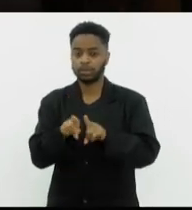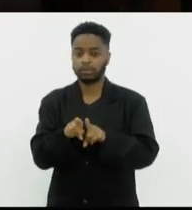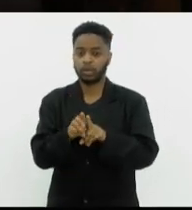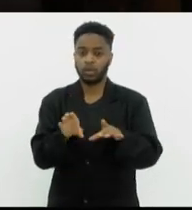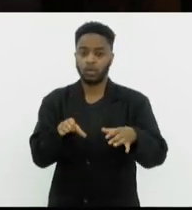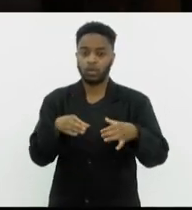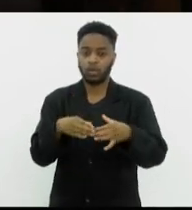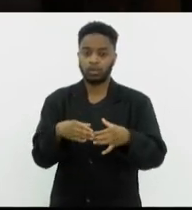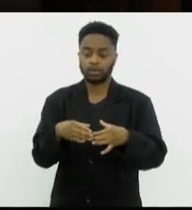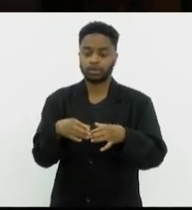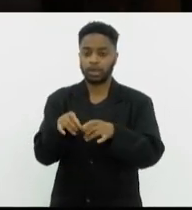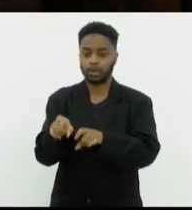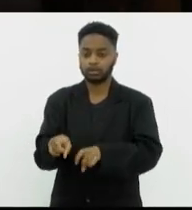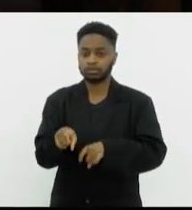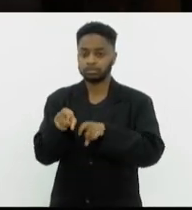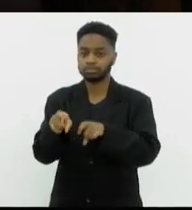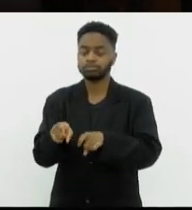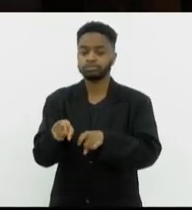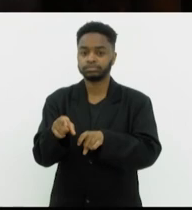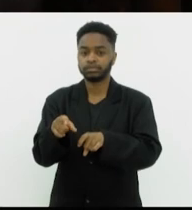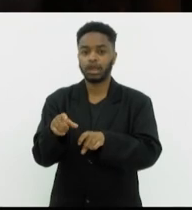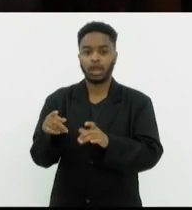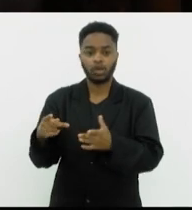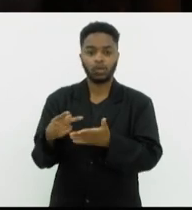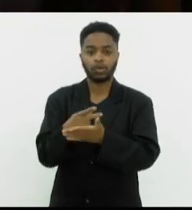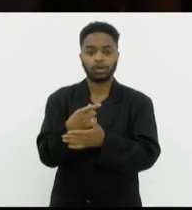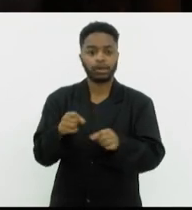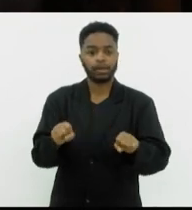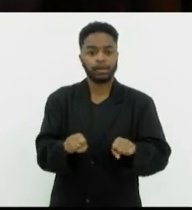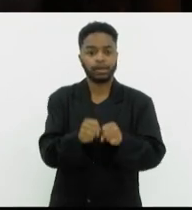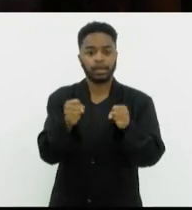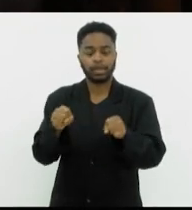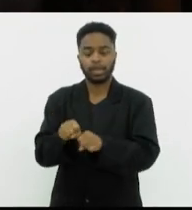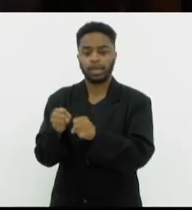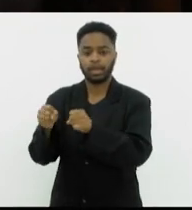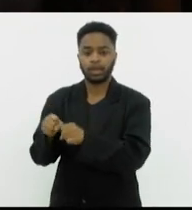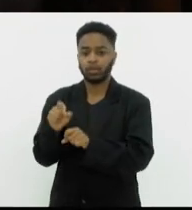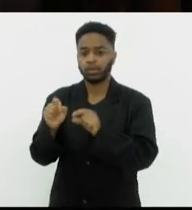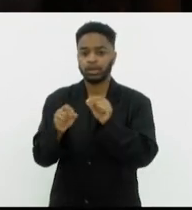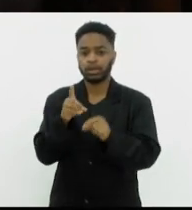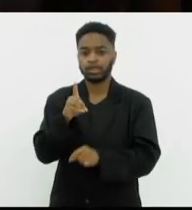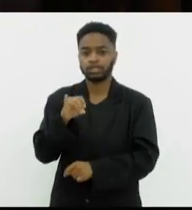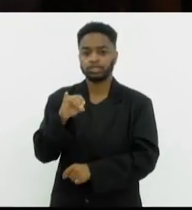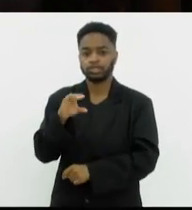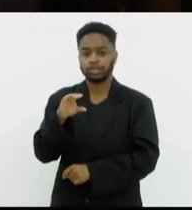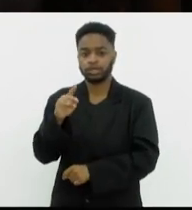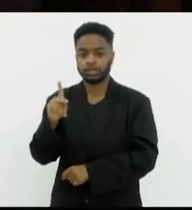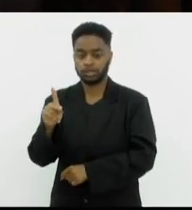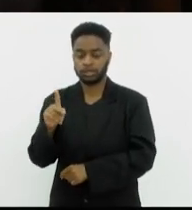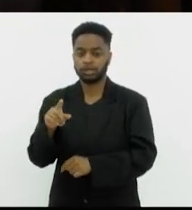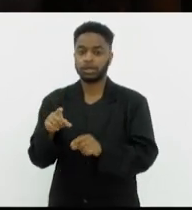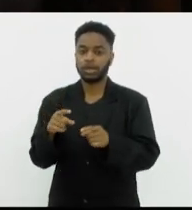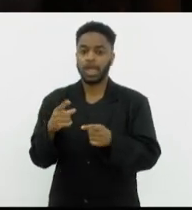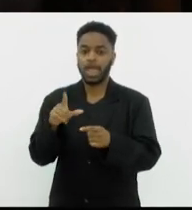têm vivido com o rompimento de diques, né, que são os barramentos de contenção de água, lá do